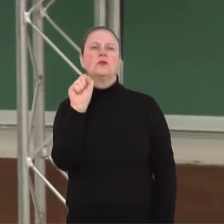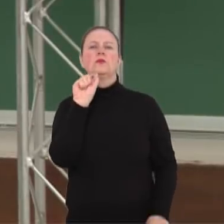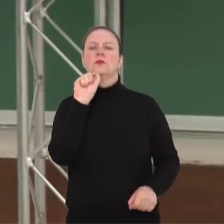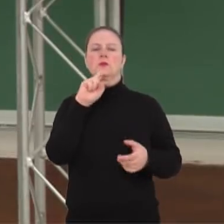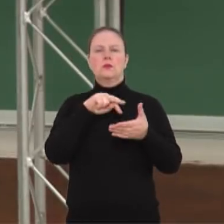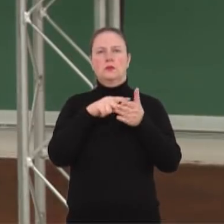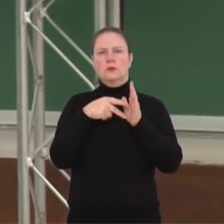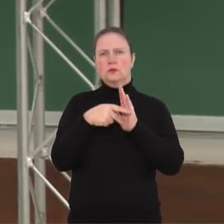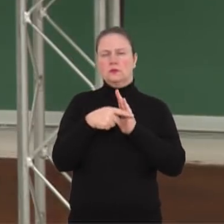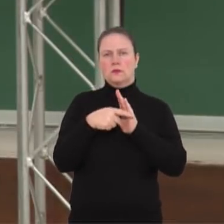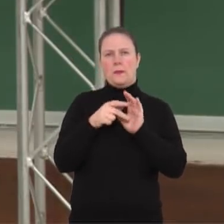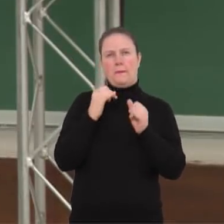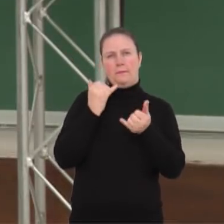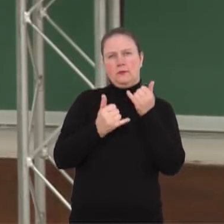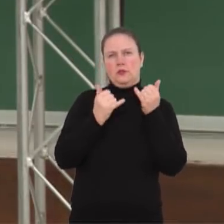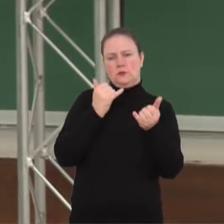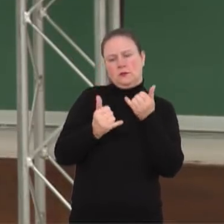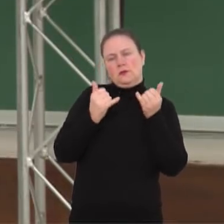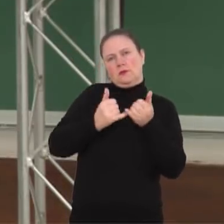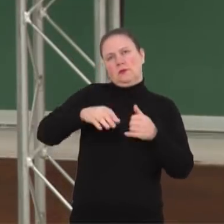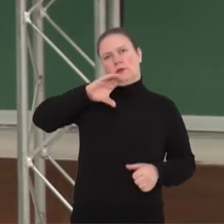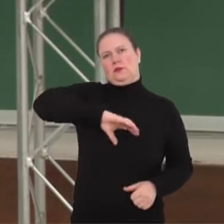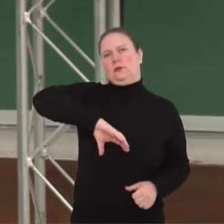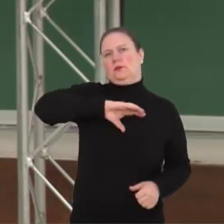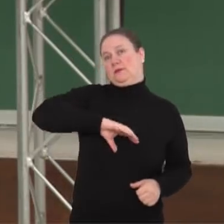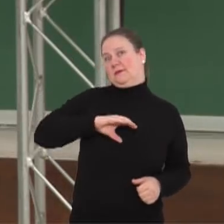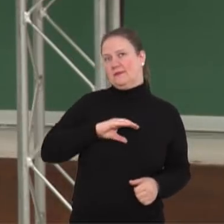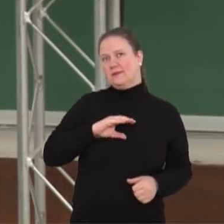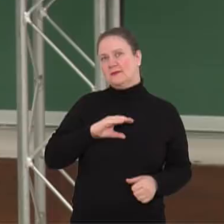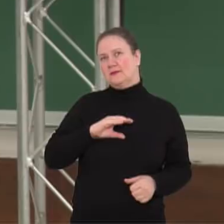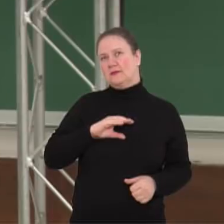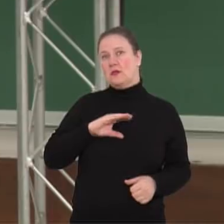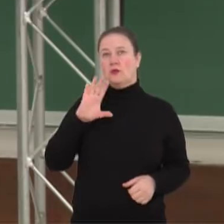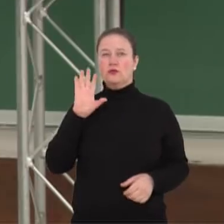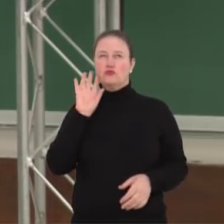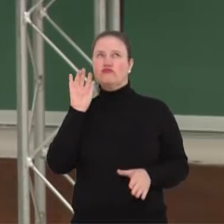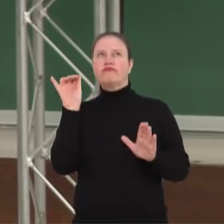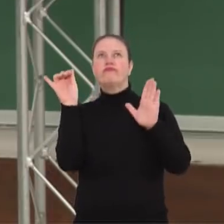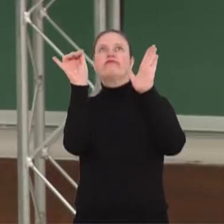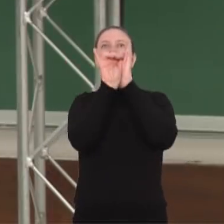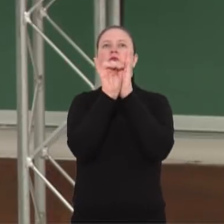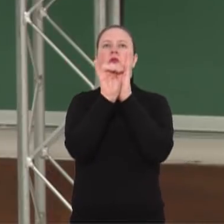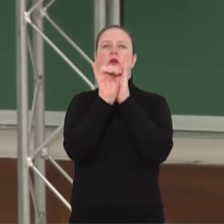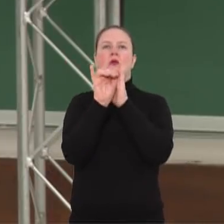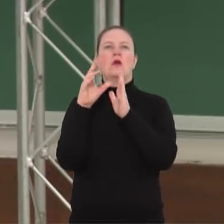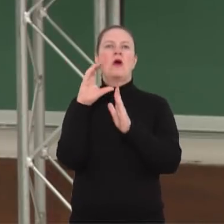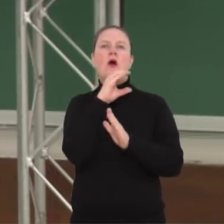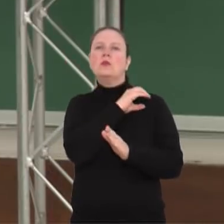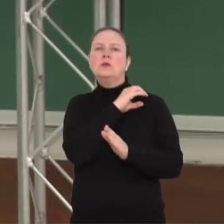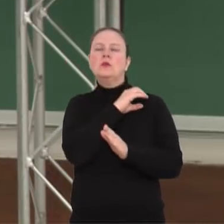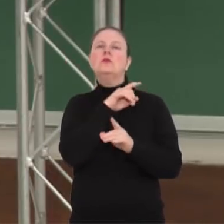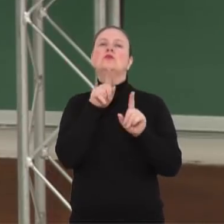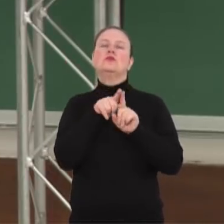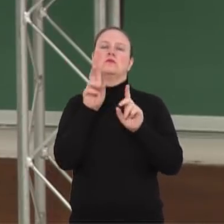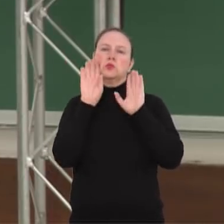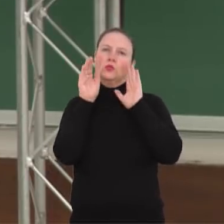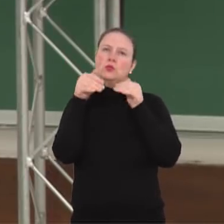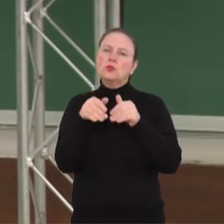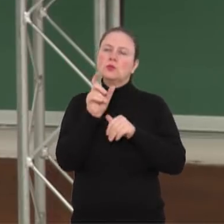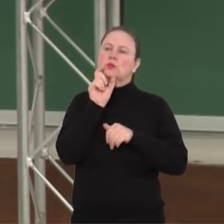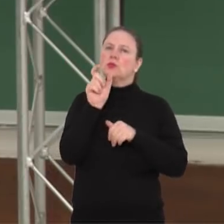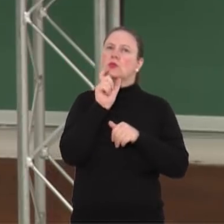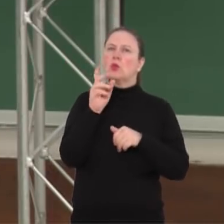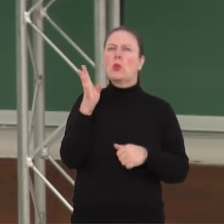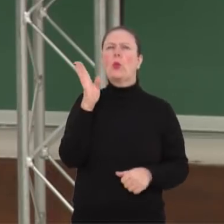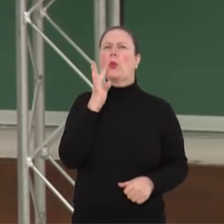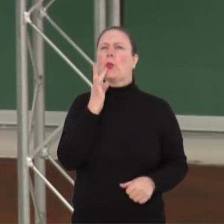Aquelas palavras que parecem com a língua portuguesa, então você rapidinho já identifica. Foca também nas palavras que você conhece,